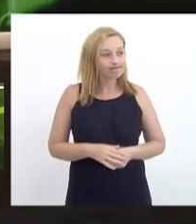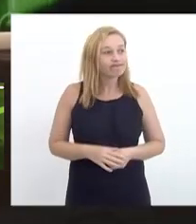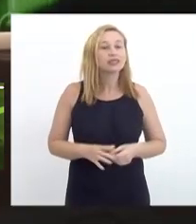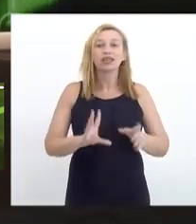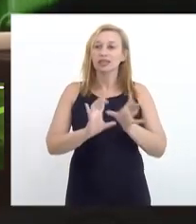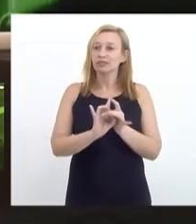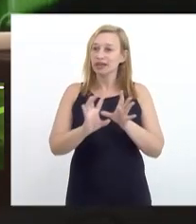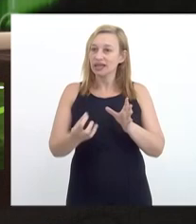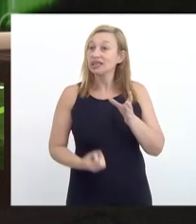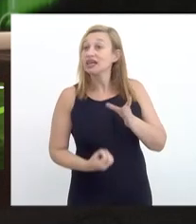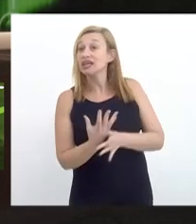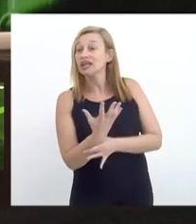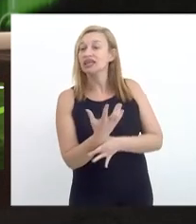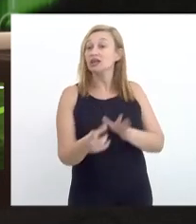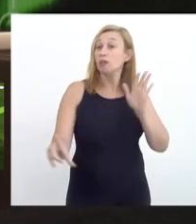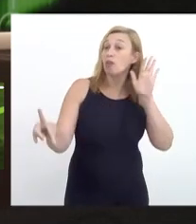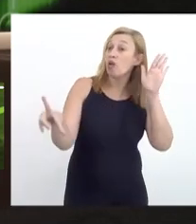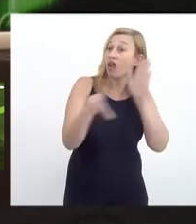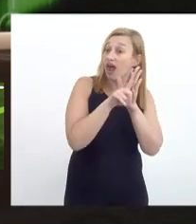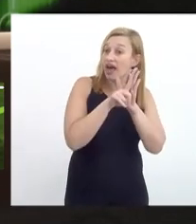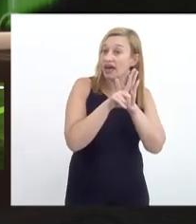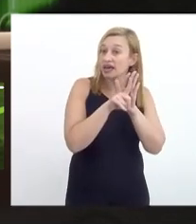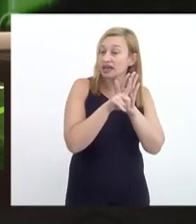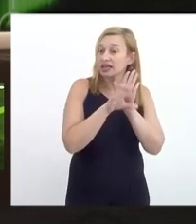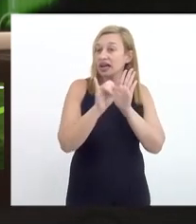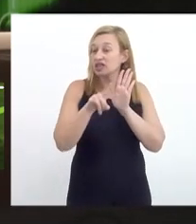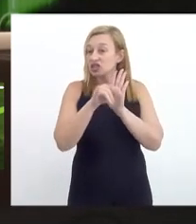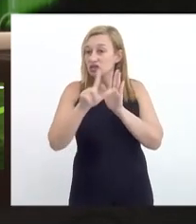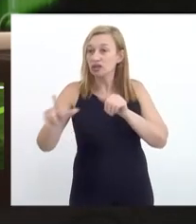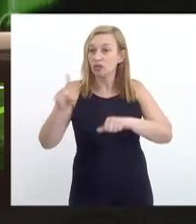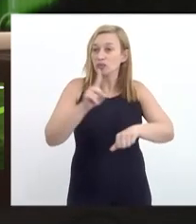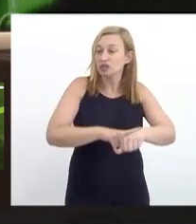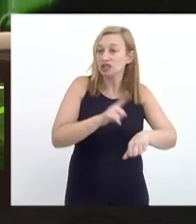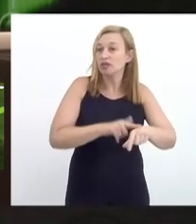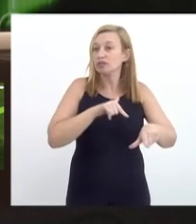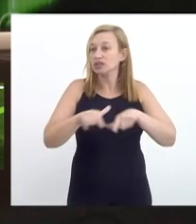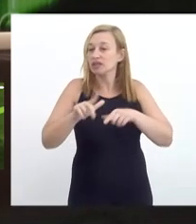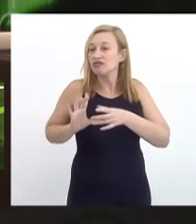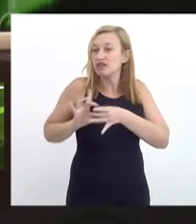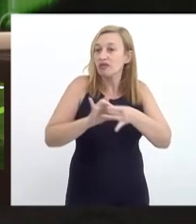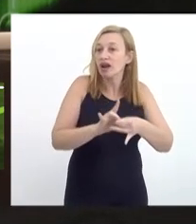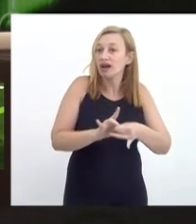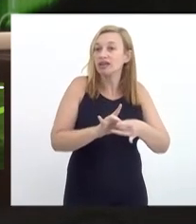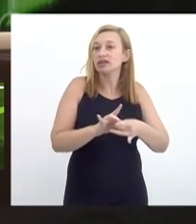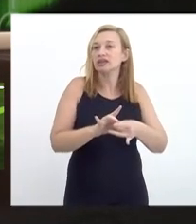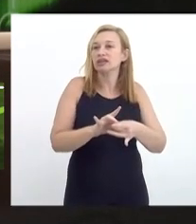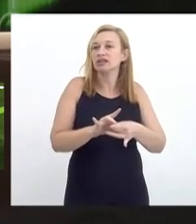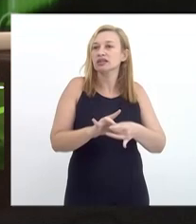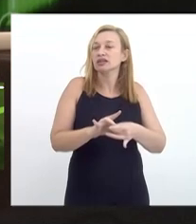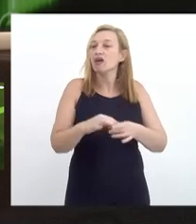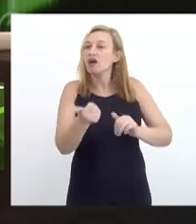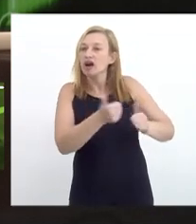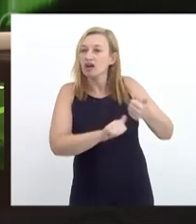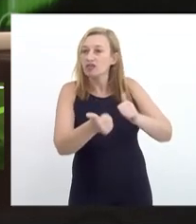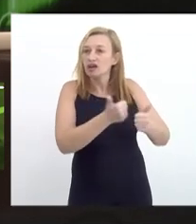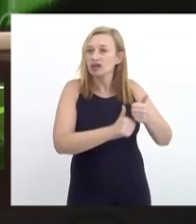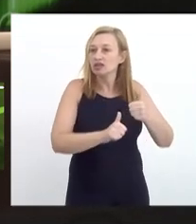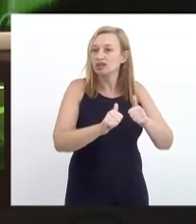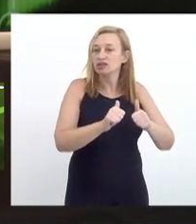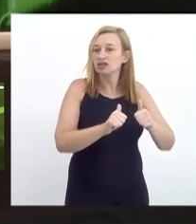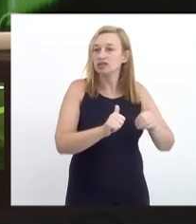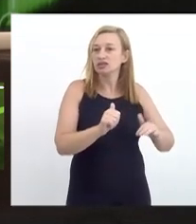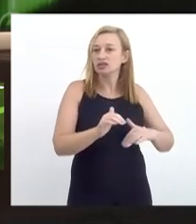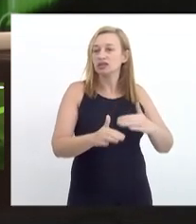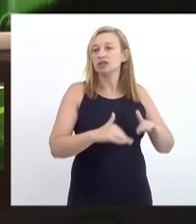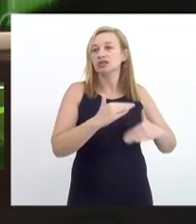Autorizada a criação Por lei De adicional Por tempo de serviço Vinculada a Avaliação de desempenho E